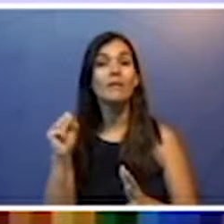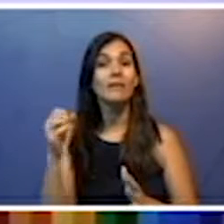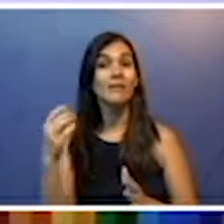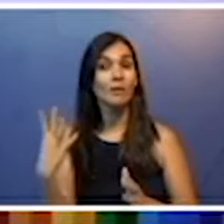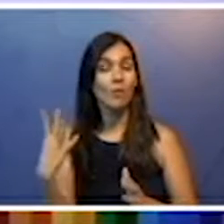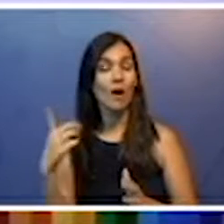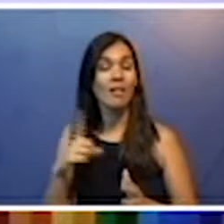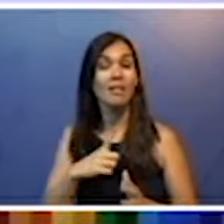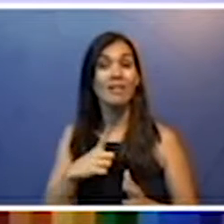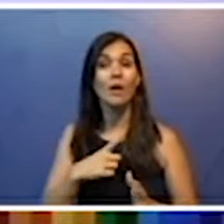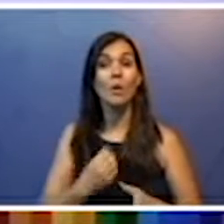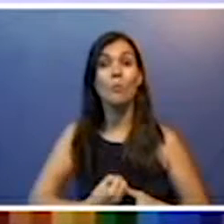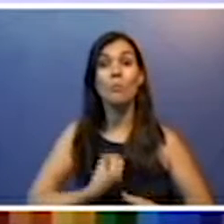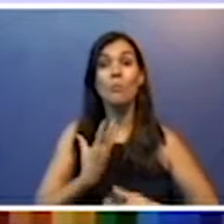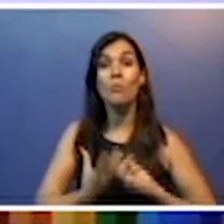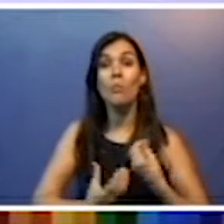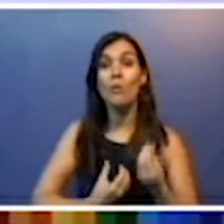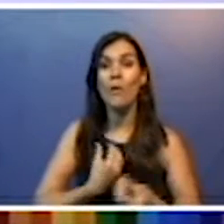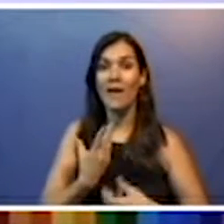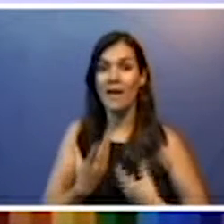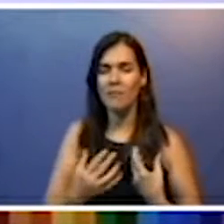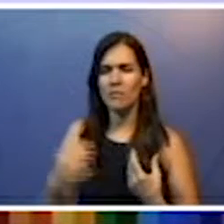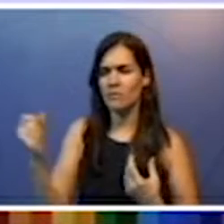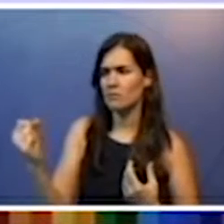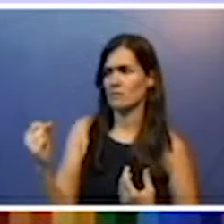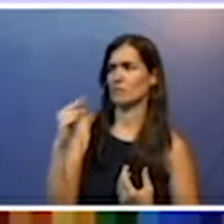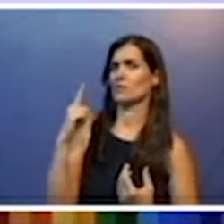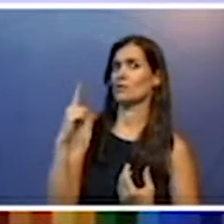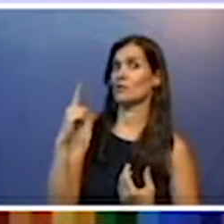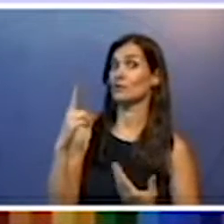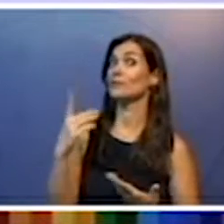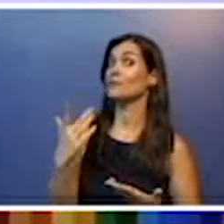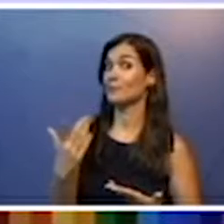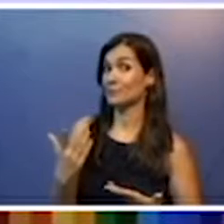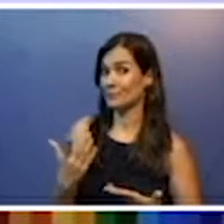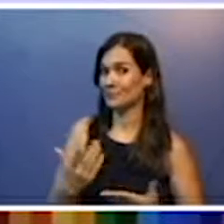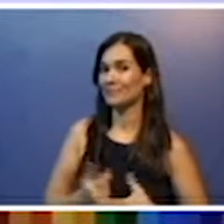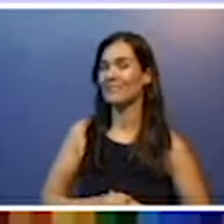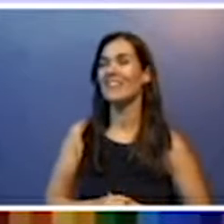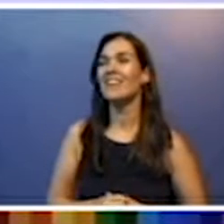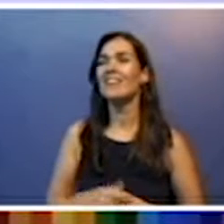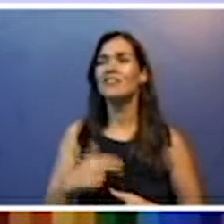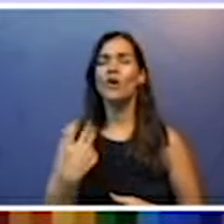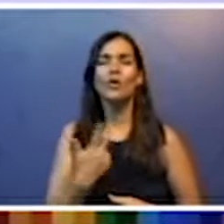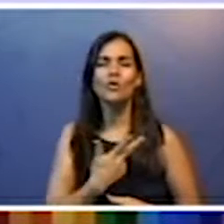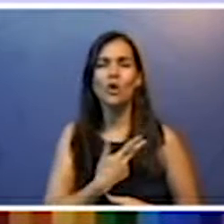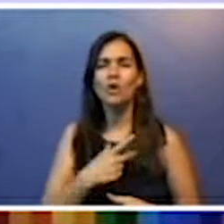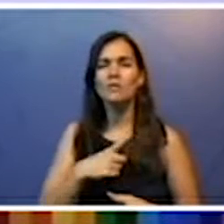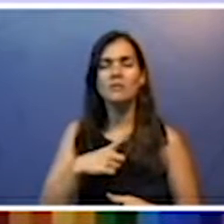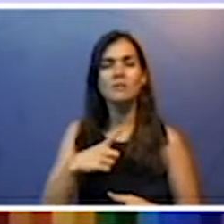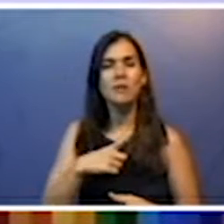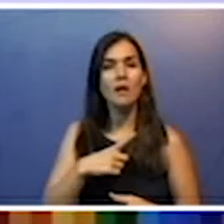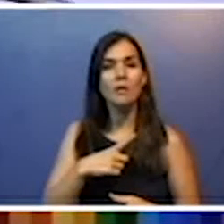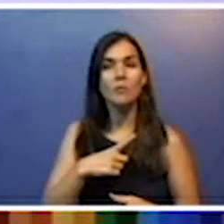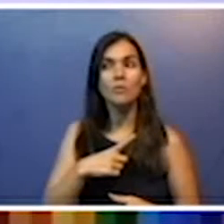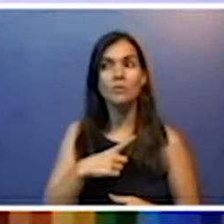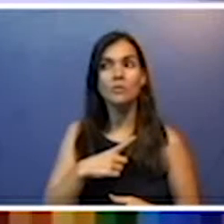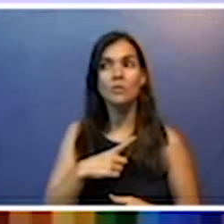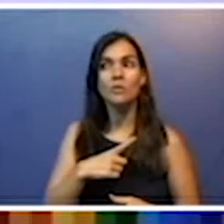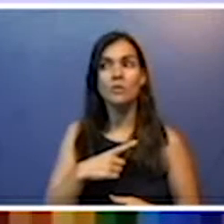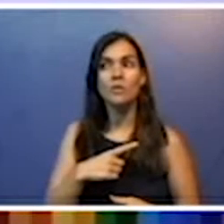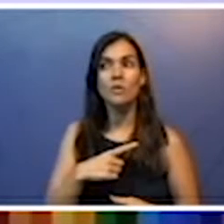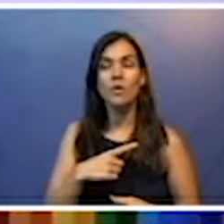poema das esquisitices, né? Então, aqui nesse módulo, nós vamos